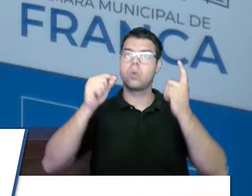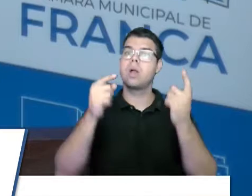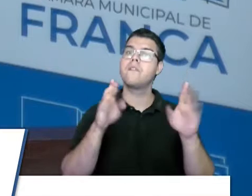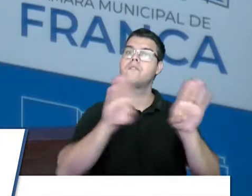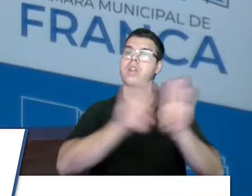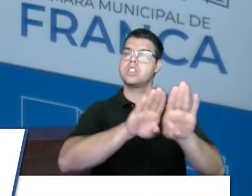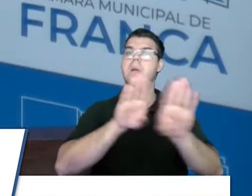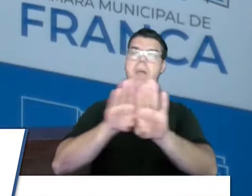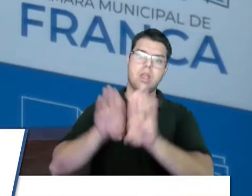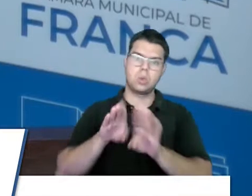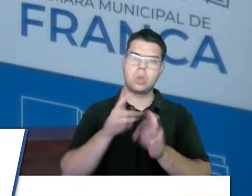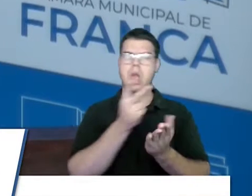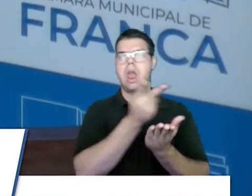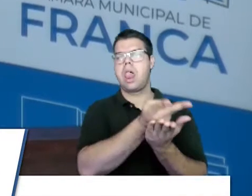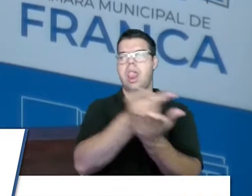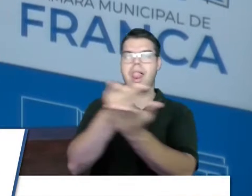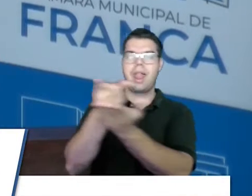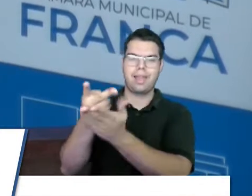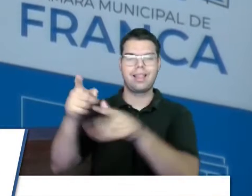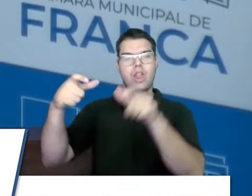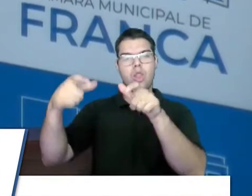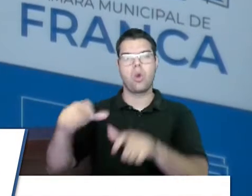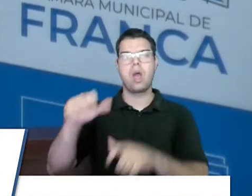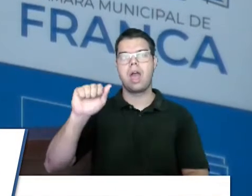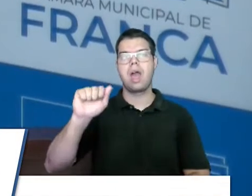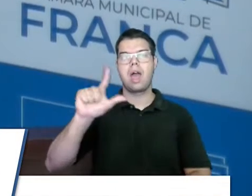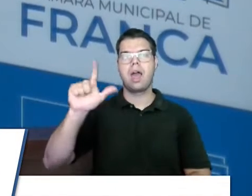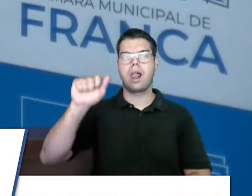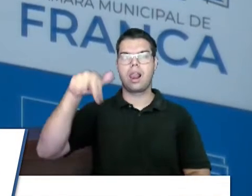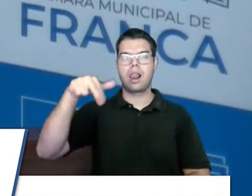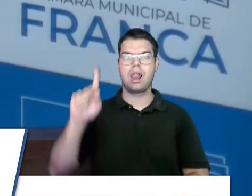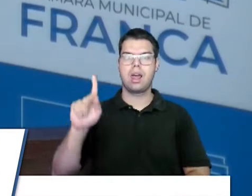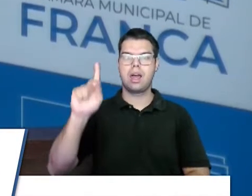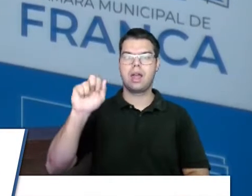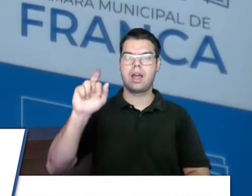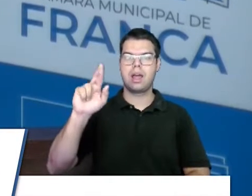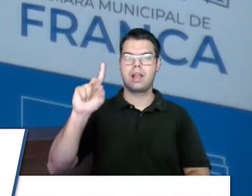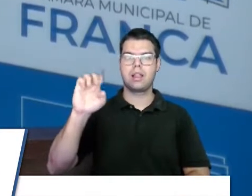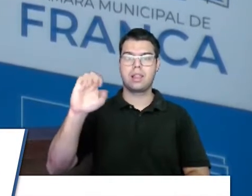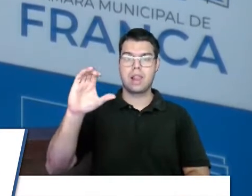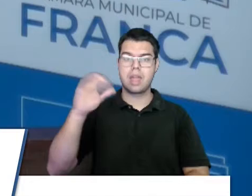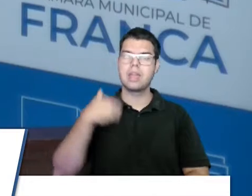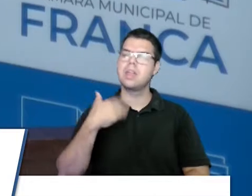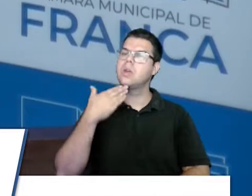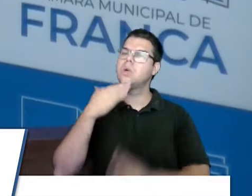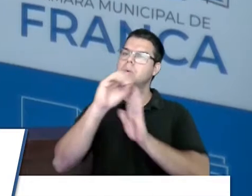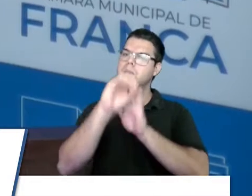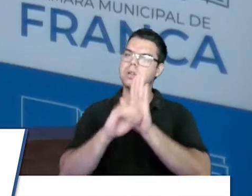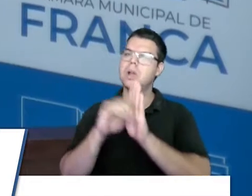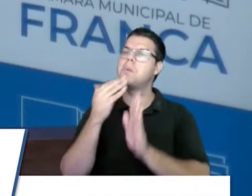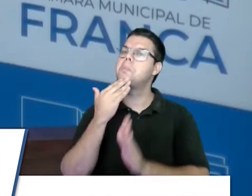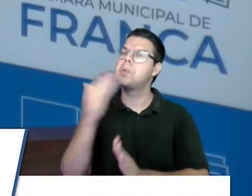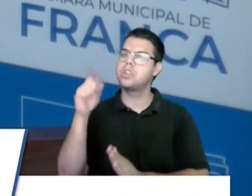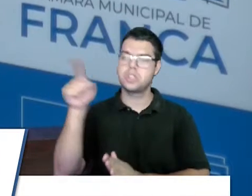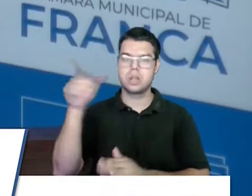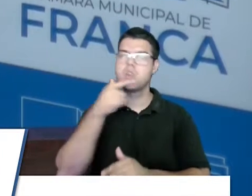Kardec. E isso daí foi um ofício que nós fizemos ao Arnaldo Jardim para